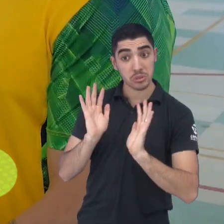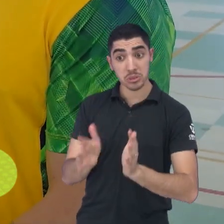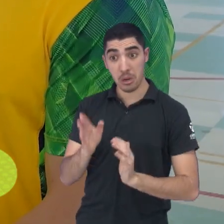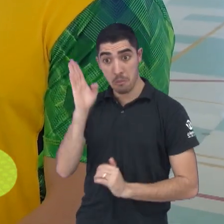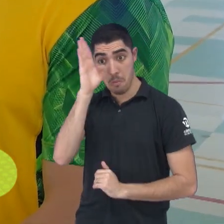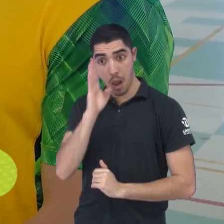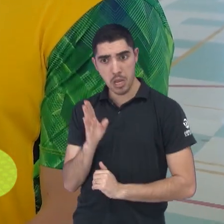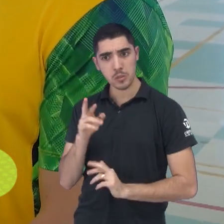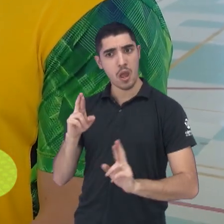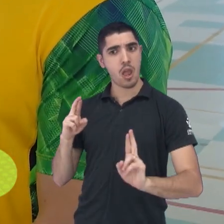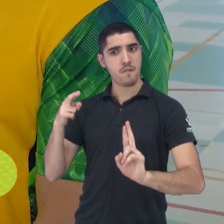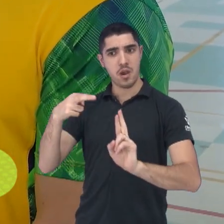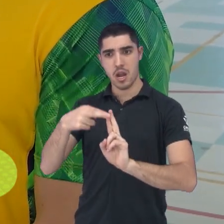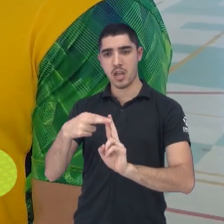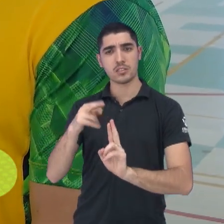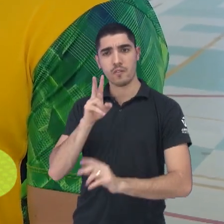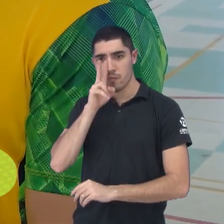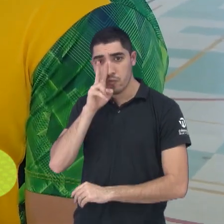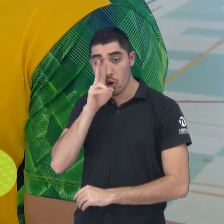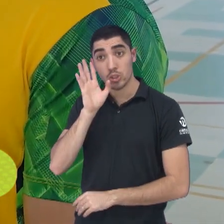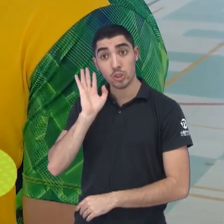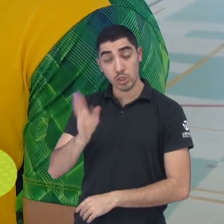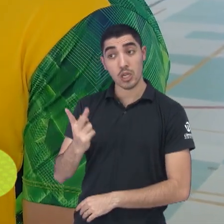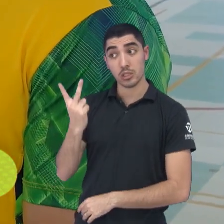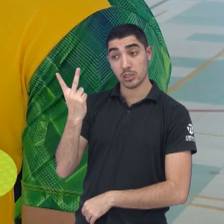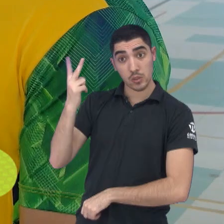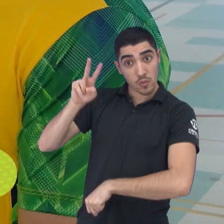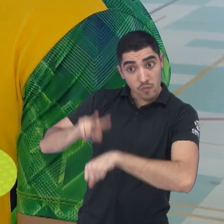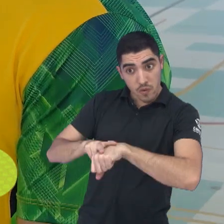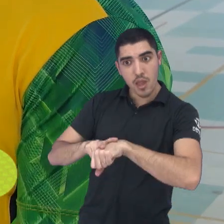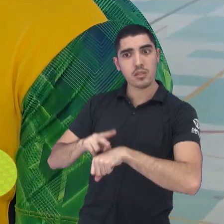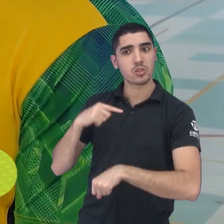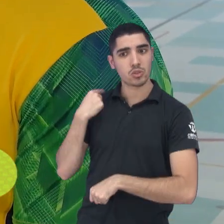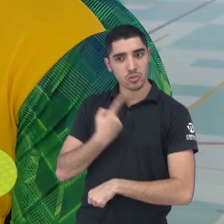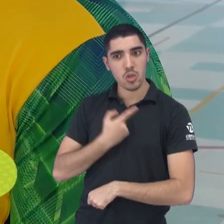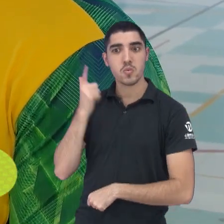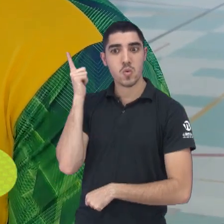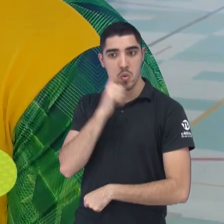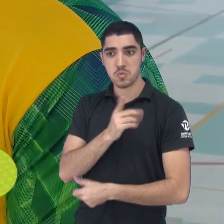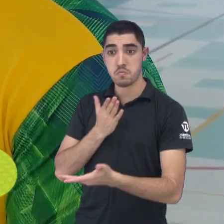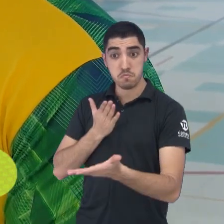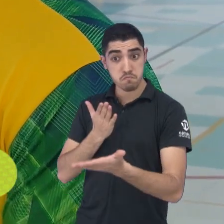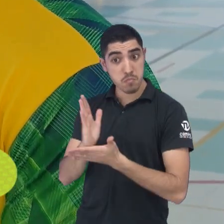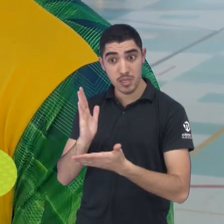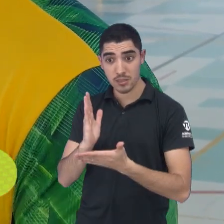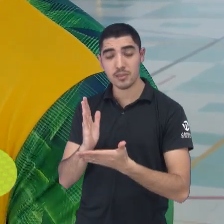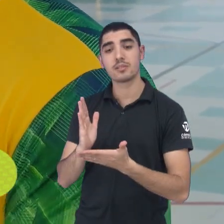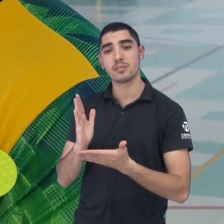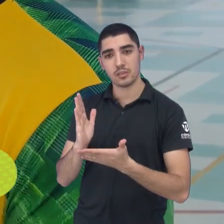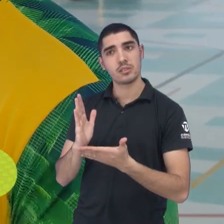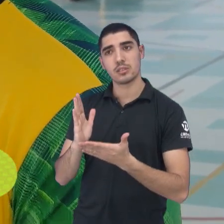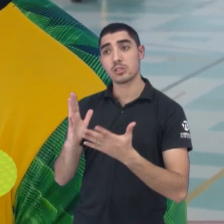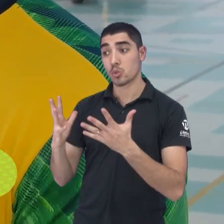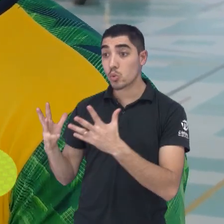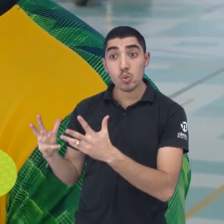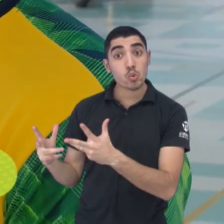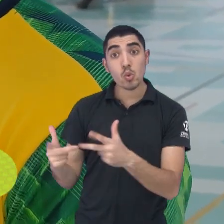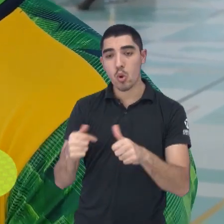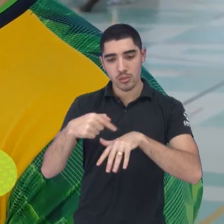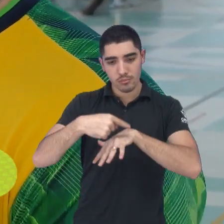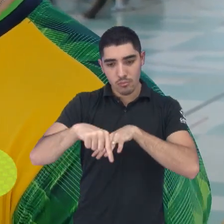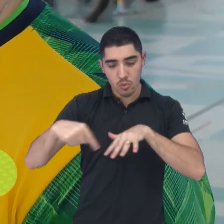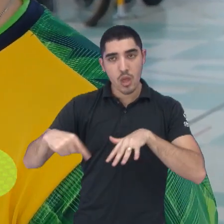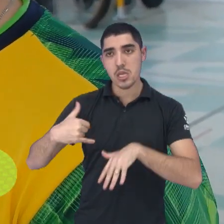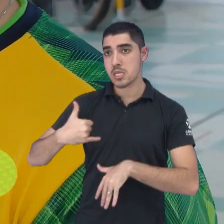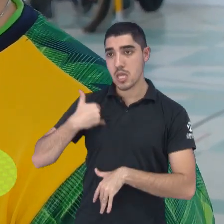modalidade. Nesse ciclo, pela segunda vez na história, a gente conseguiu classificar todas as categorias, todos os